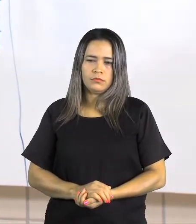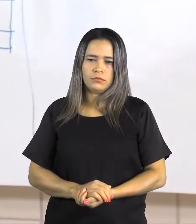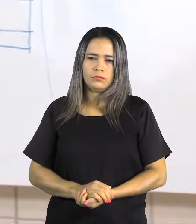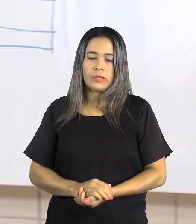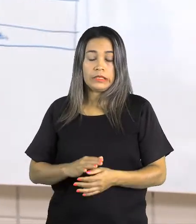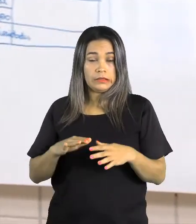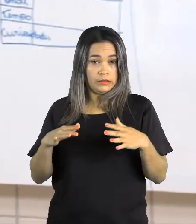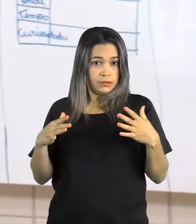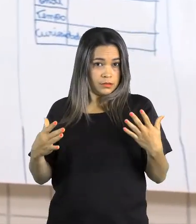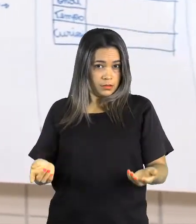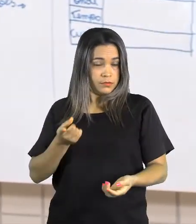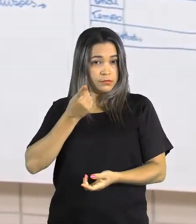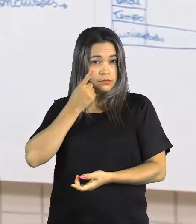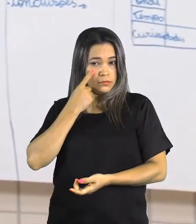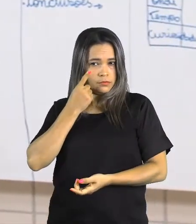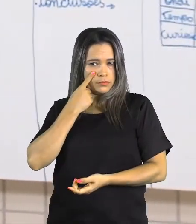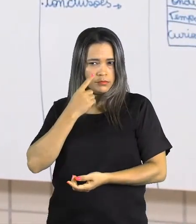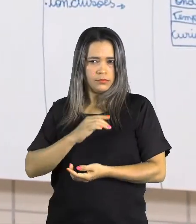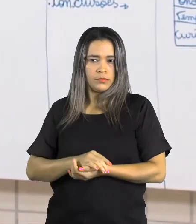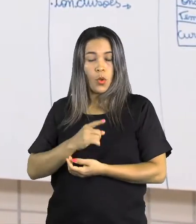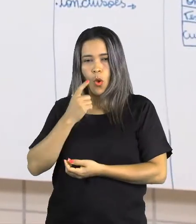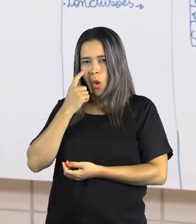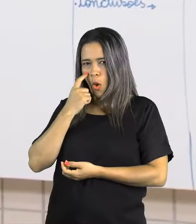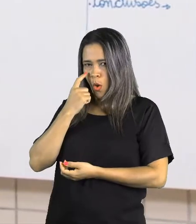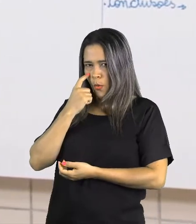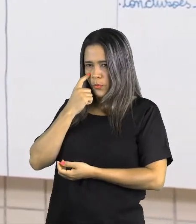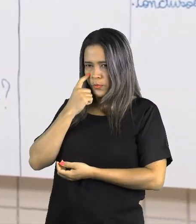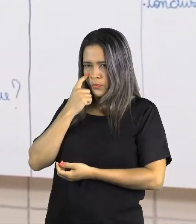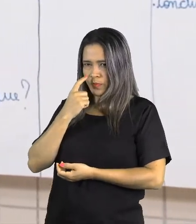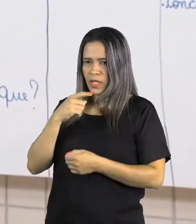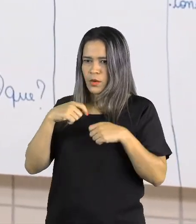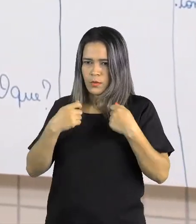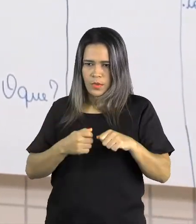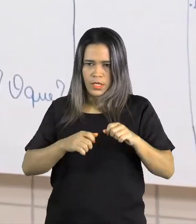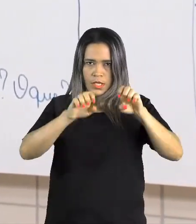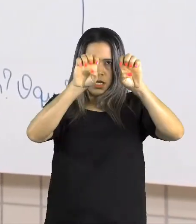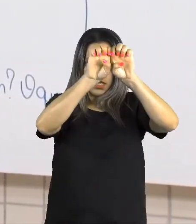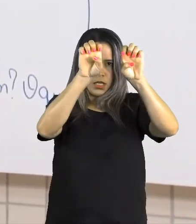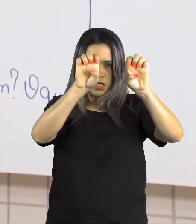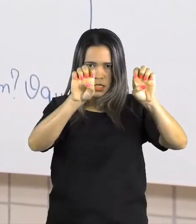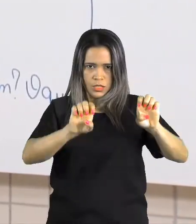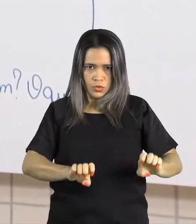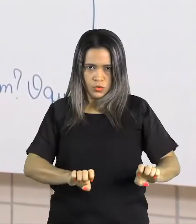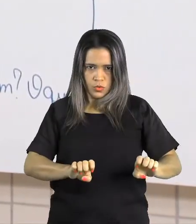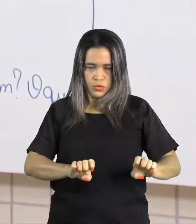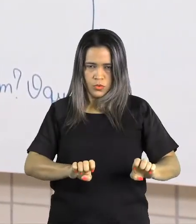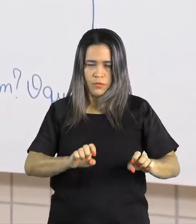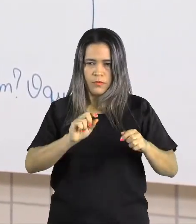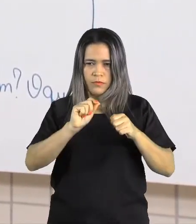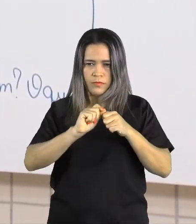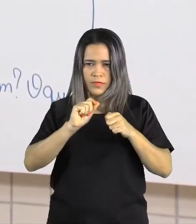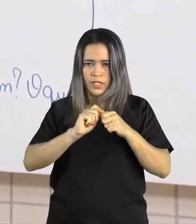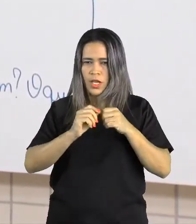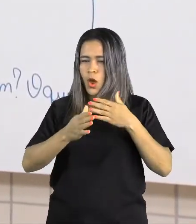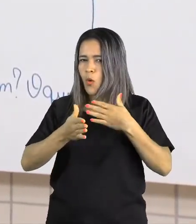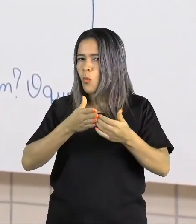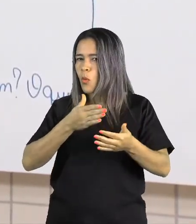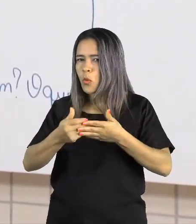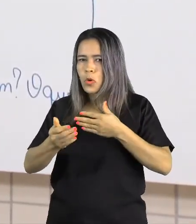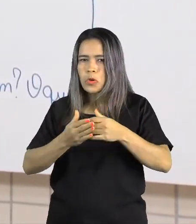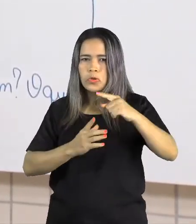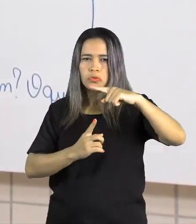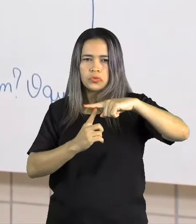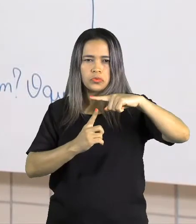Então, veja bem, observe. Eu preciso dessa estrutura para mim fazer qualquer tipo de observação,